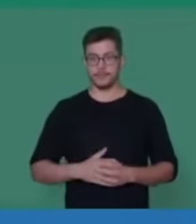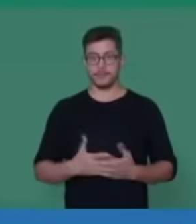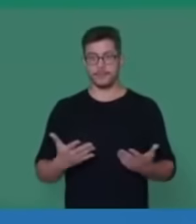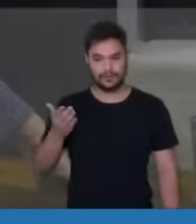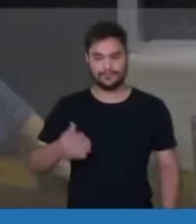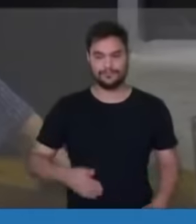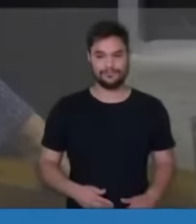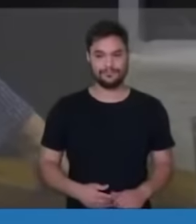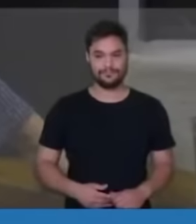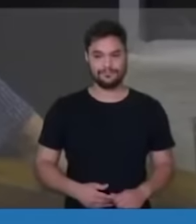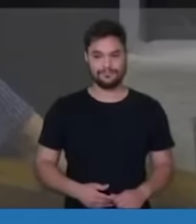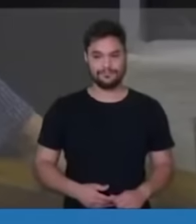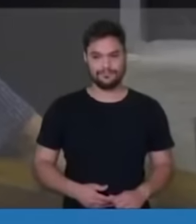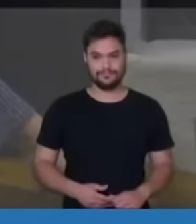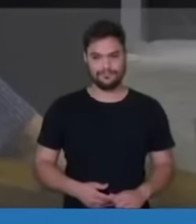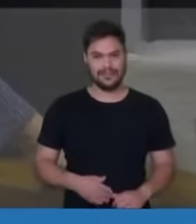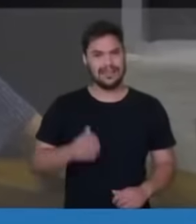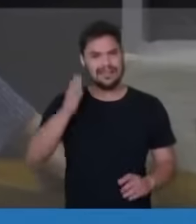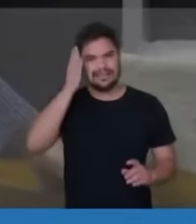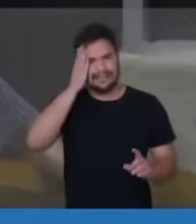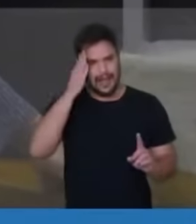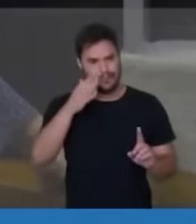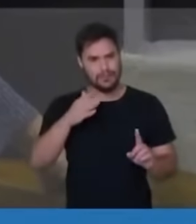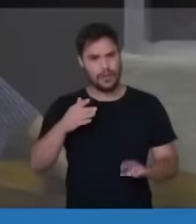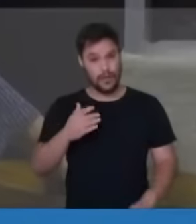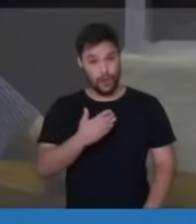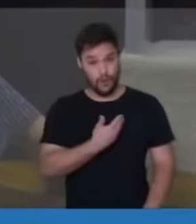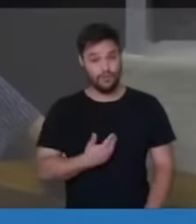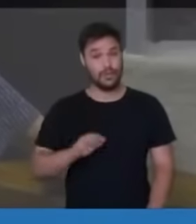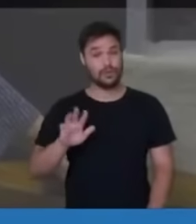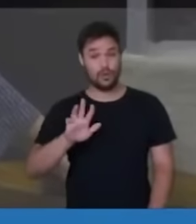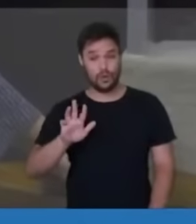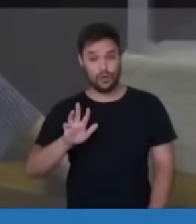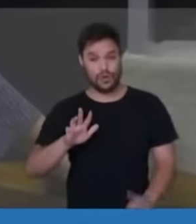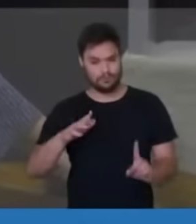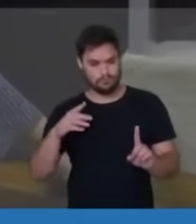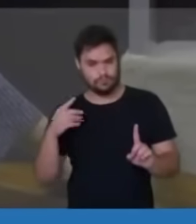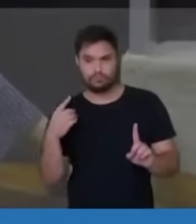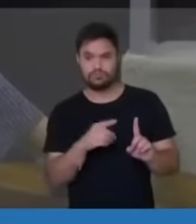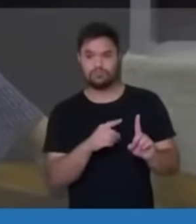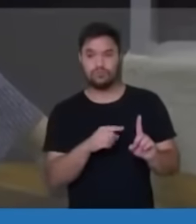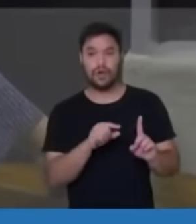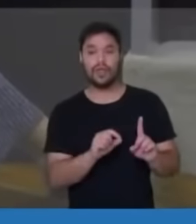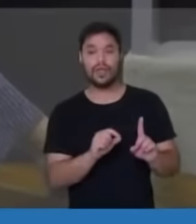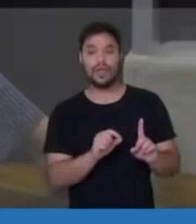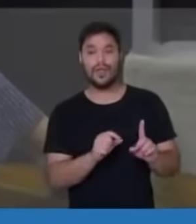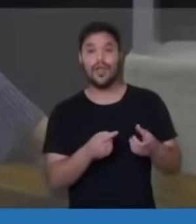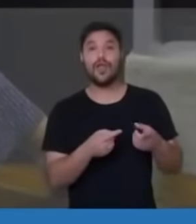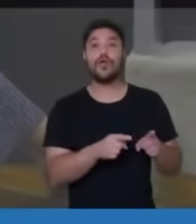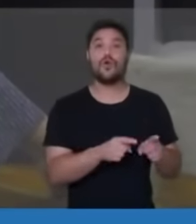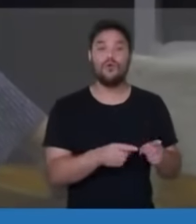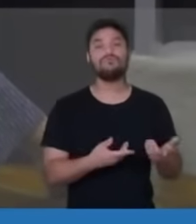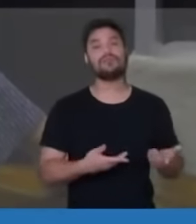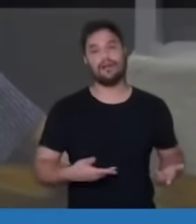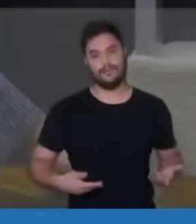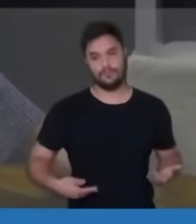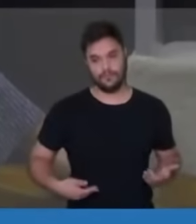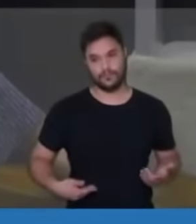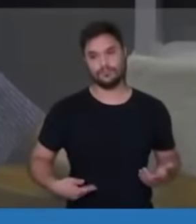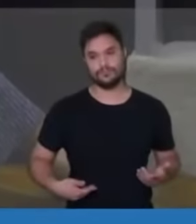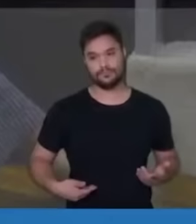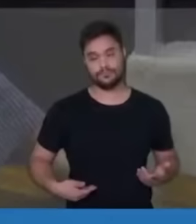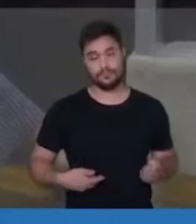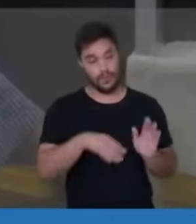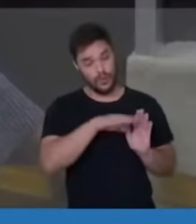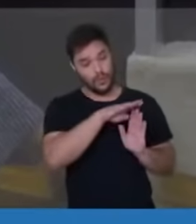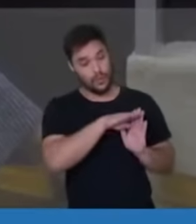nos deixou. Sabe qual é o chicote que o governo Lula carrega? É o chicote contra a fome. É, em verdade, todas as